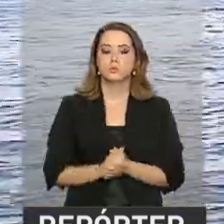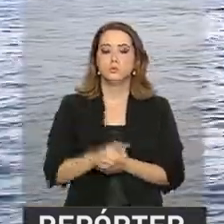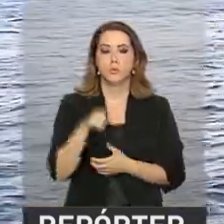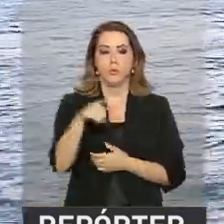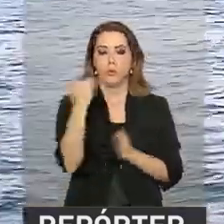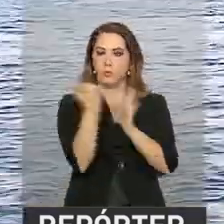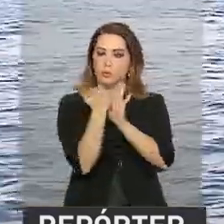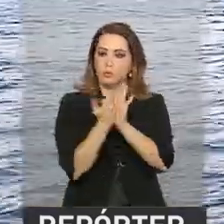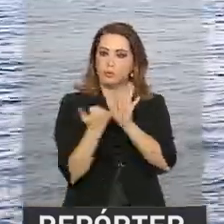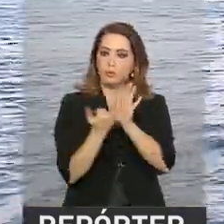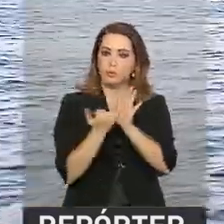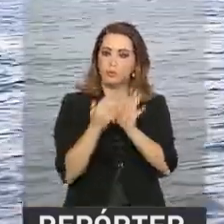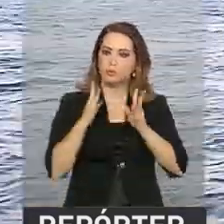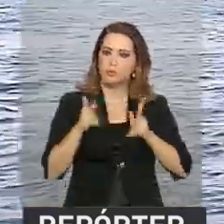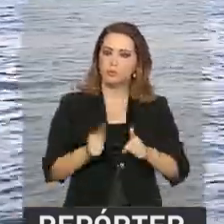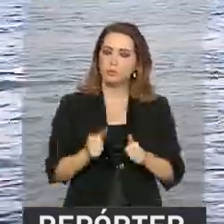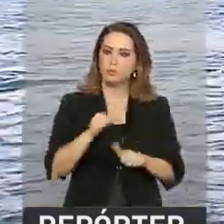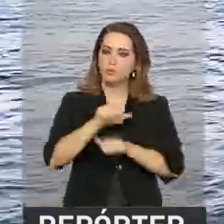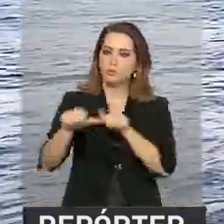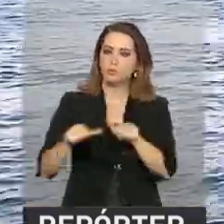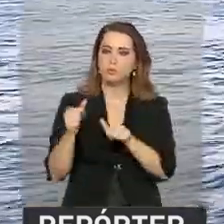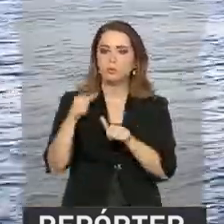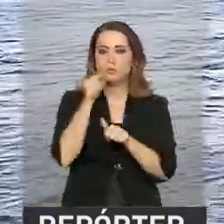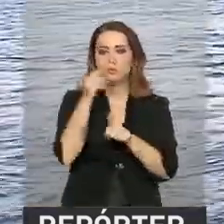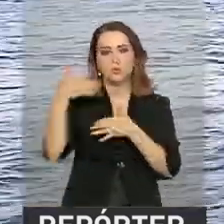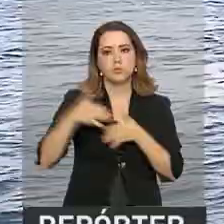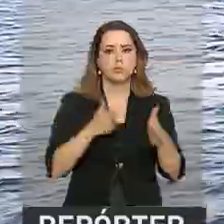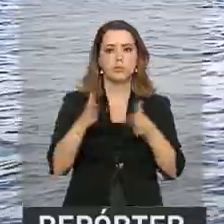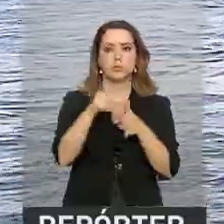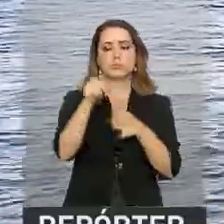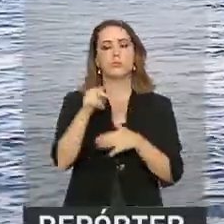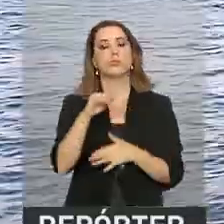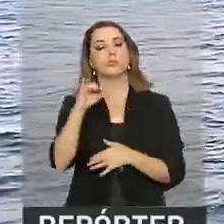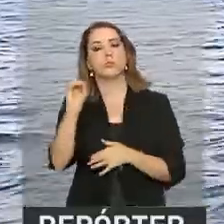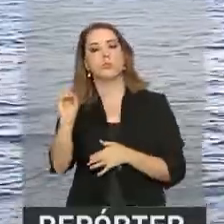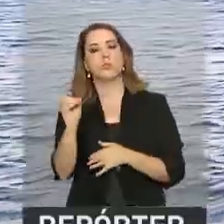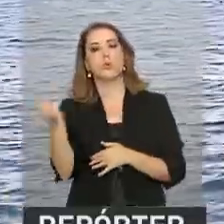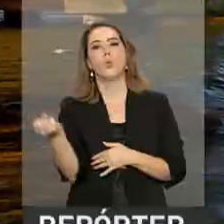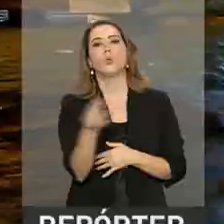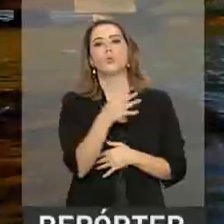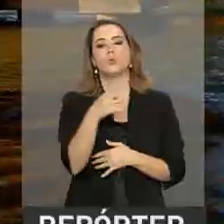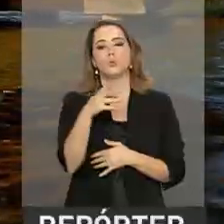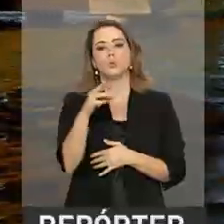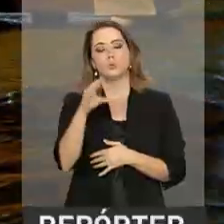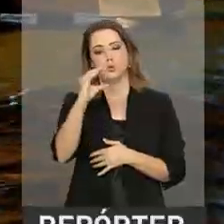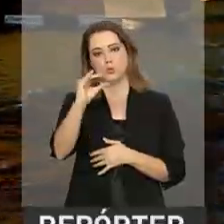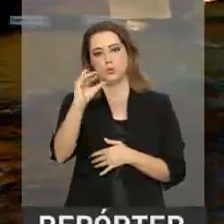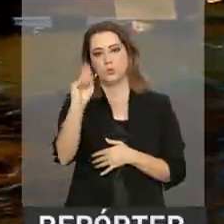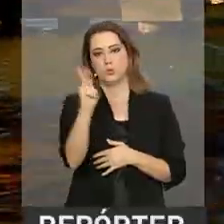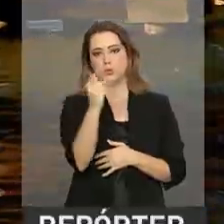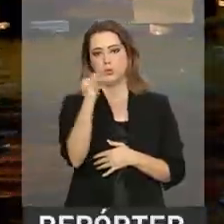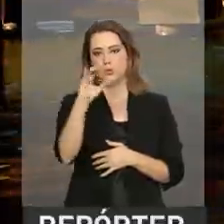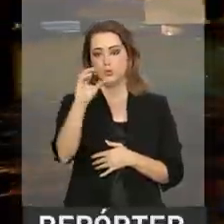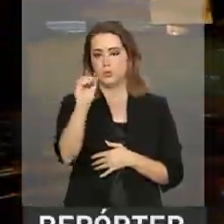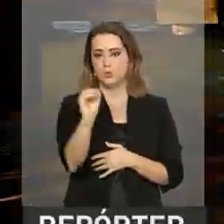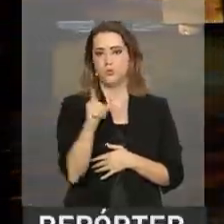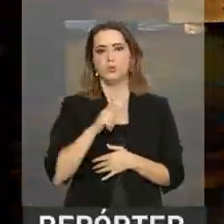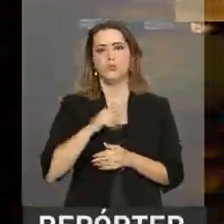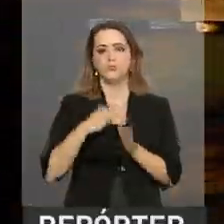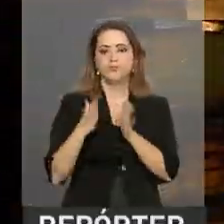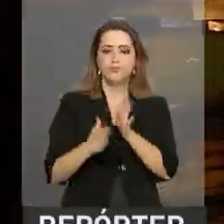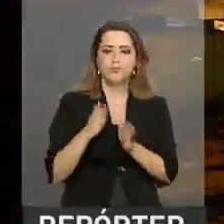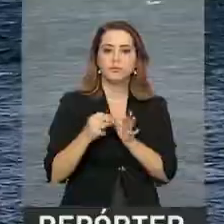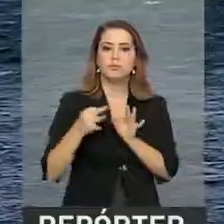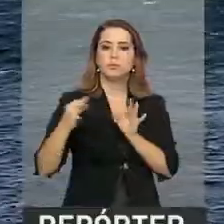O programa de revitalização da bacia do Rio, batizado pelo governo de Novo Chico, vai promover ações de curto, médio e